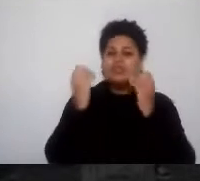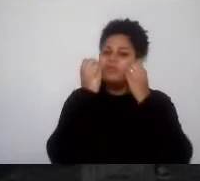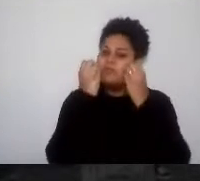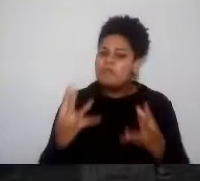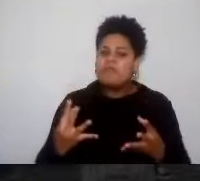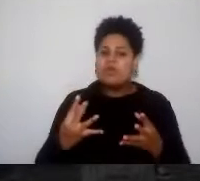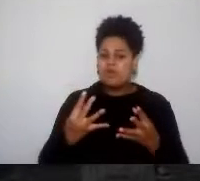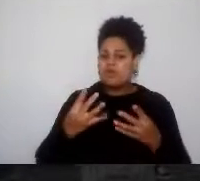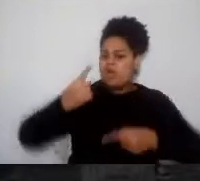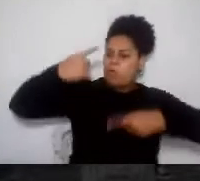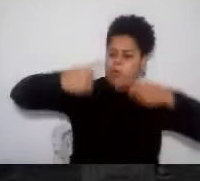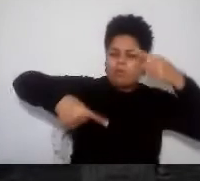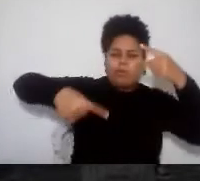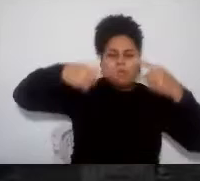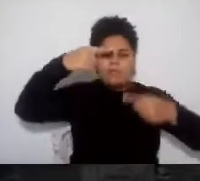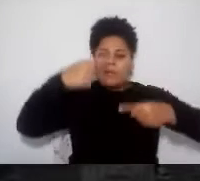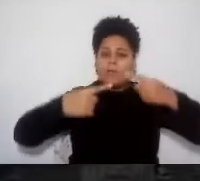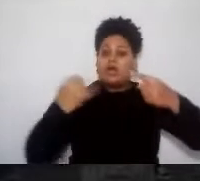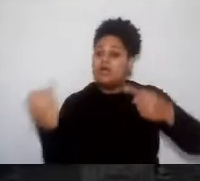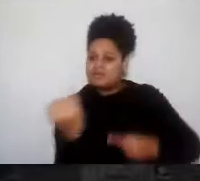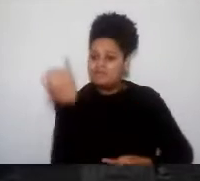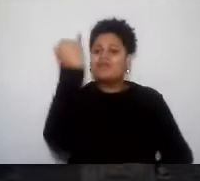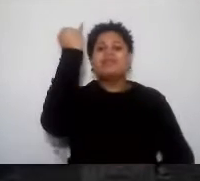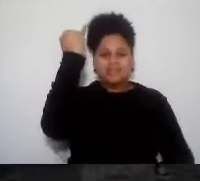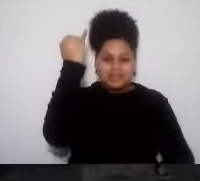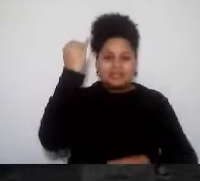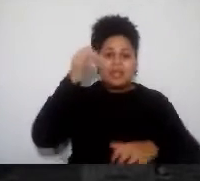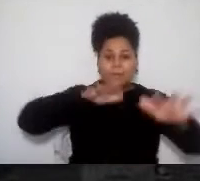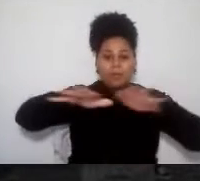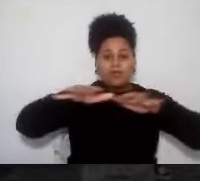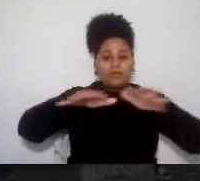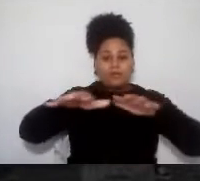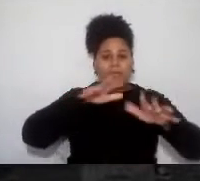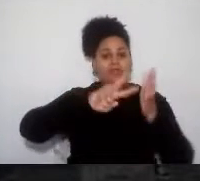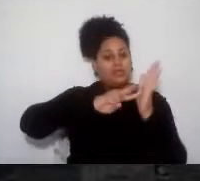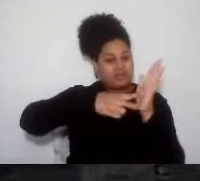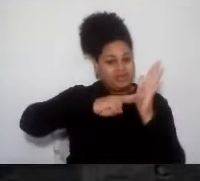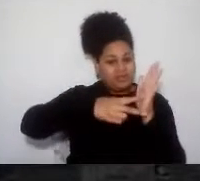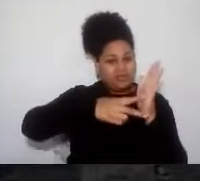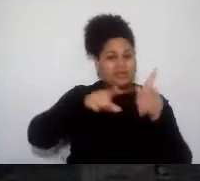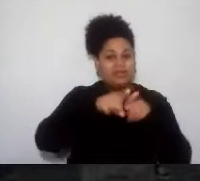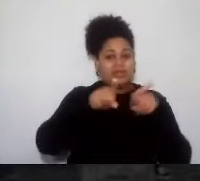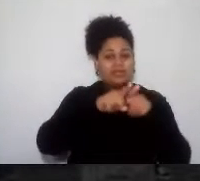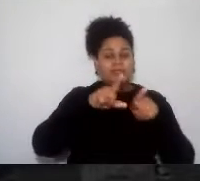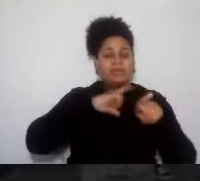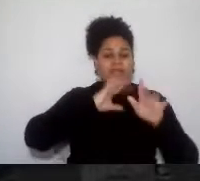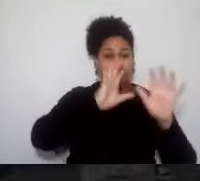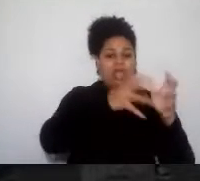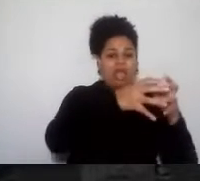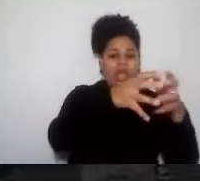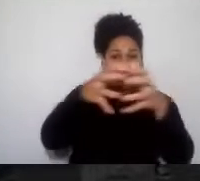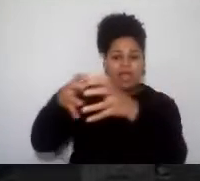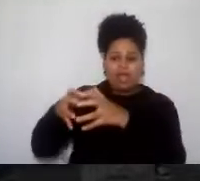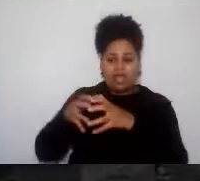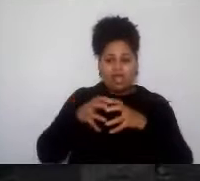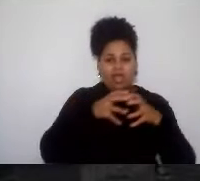importância do movimento sindical, das suas categorias organizadas na defesa